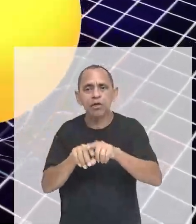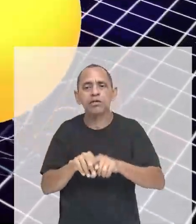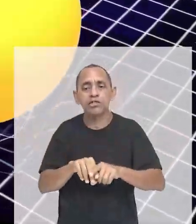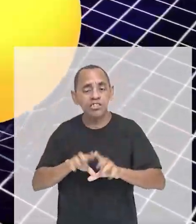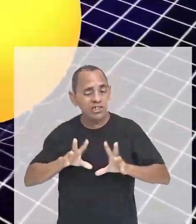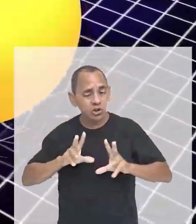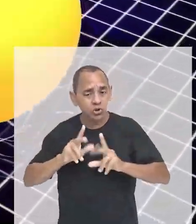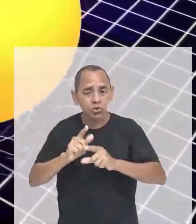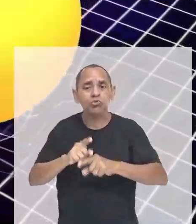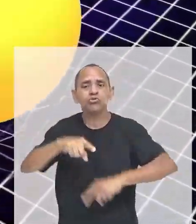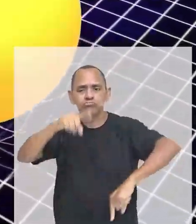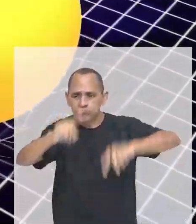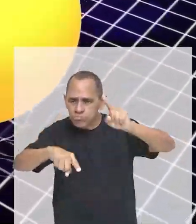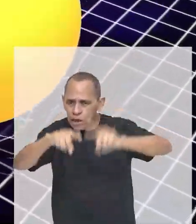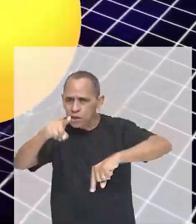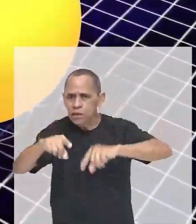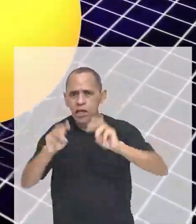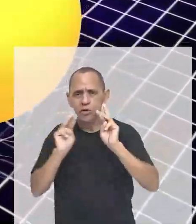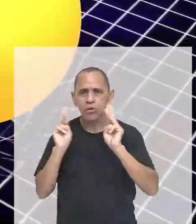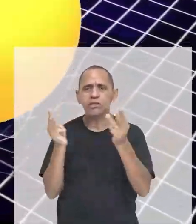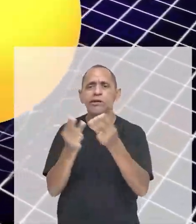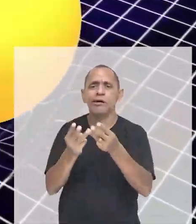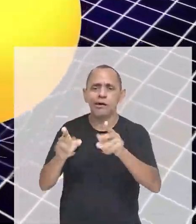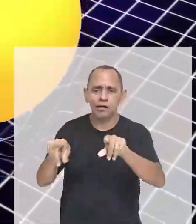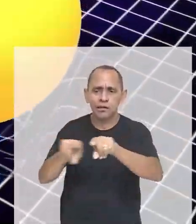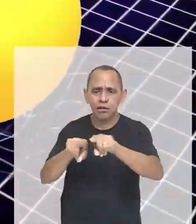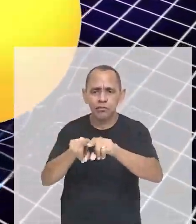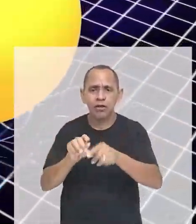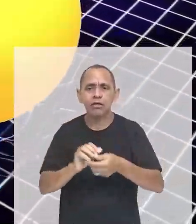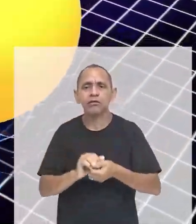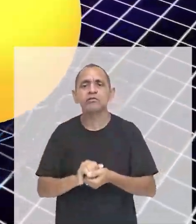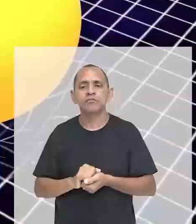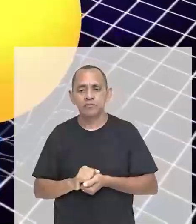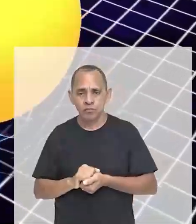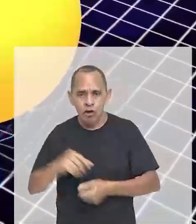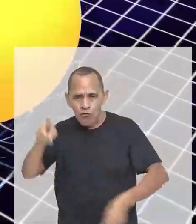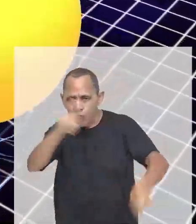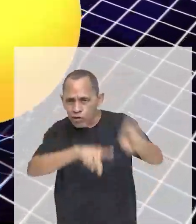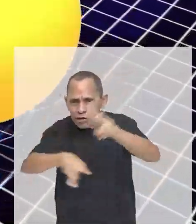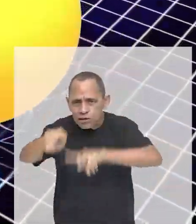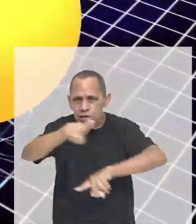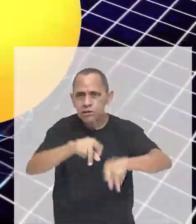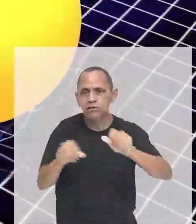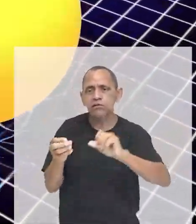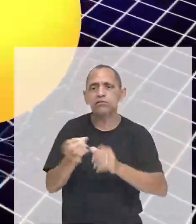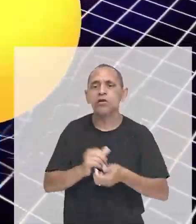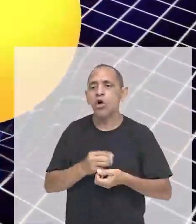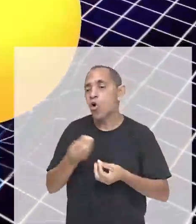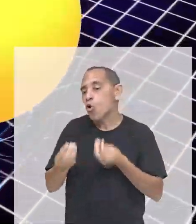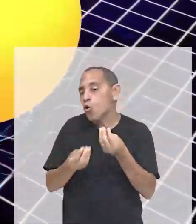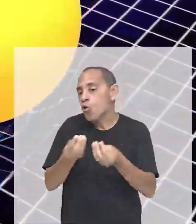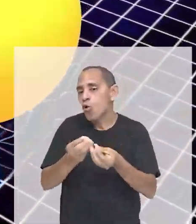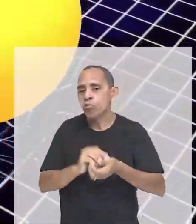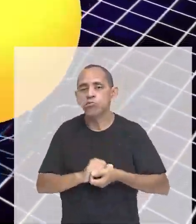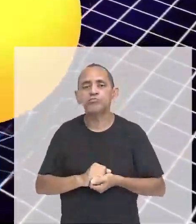matéria visível, tá? Ele não entra, então, no rol de matéria invisível, tampouco de energia invisível, energia